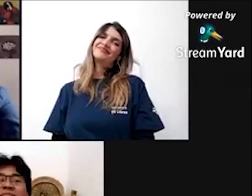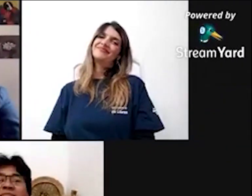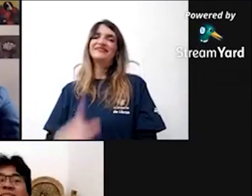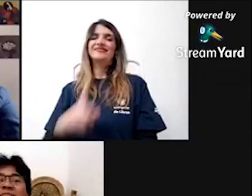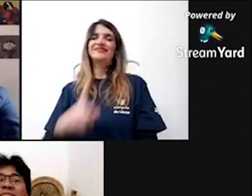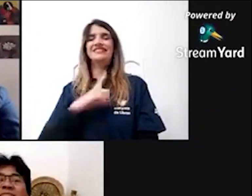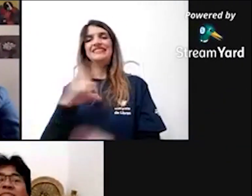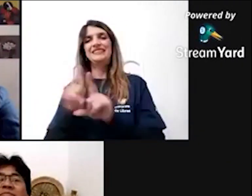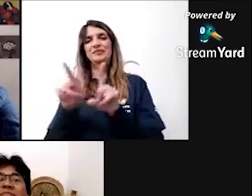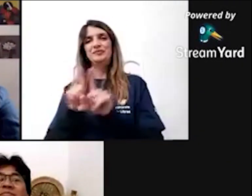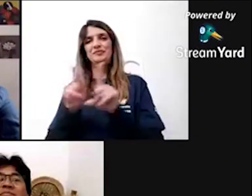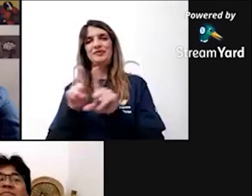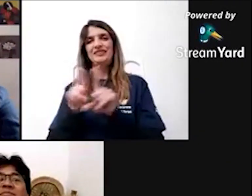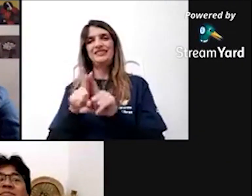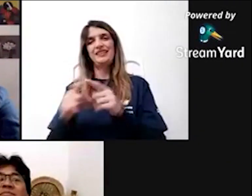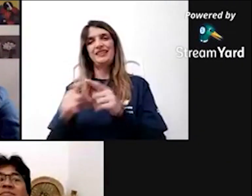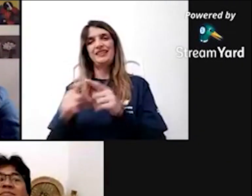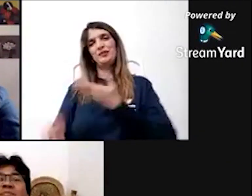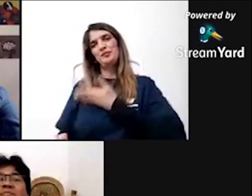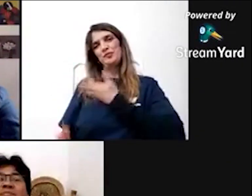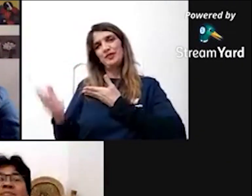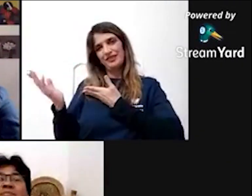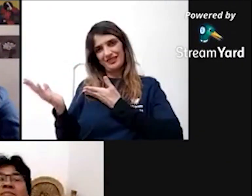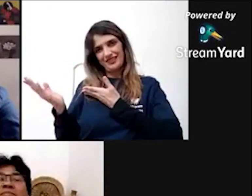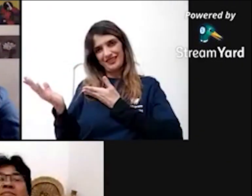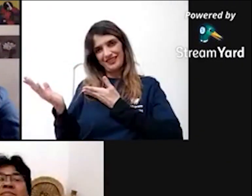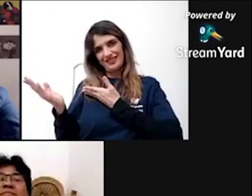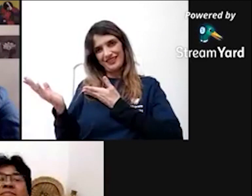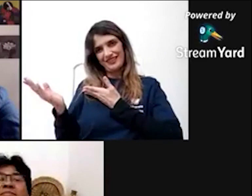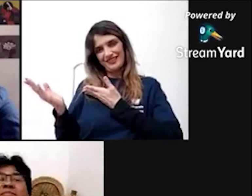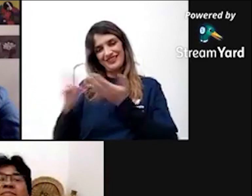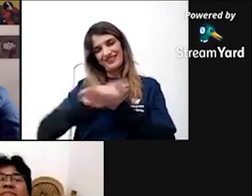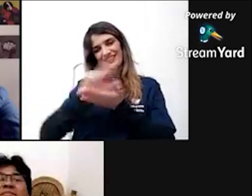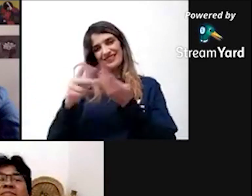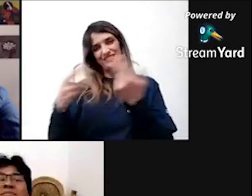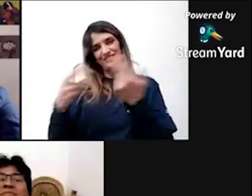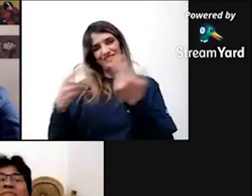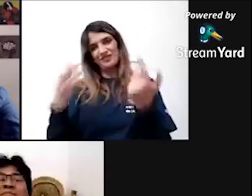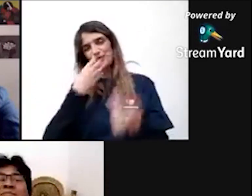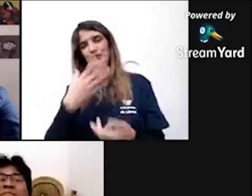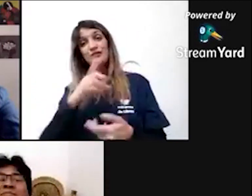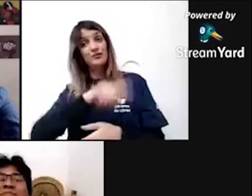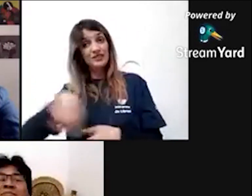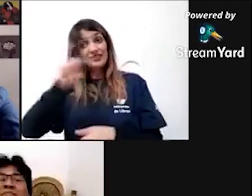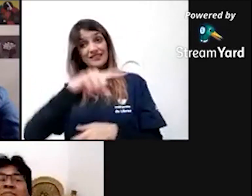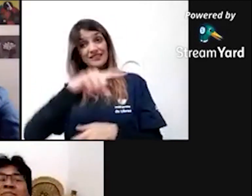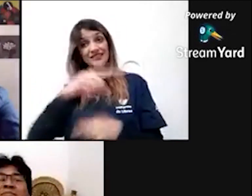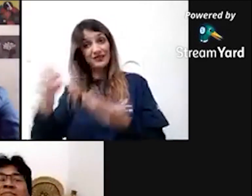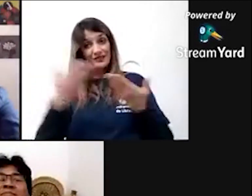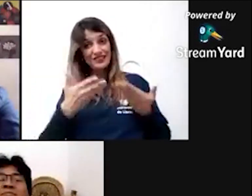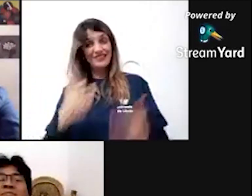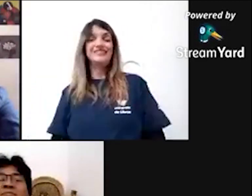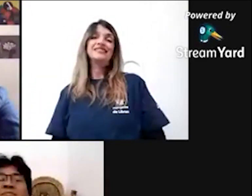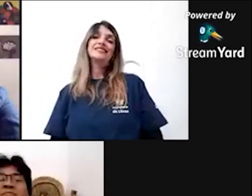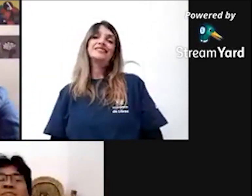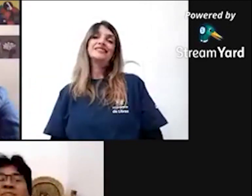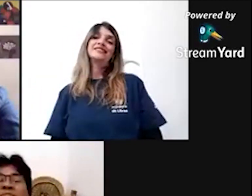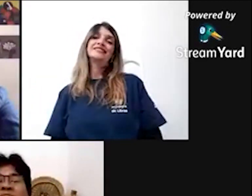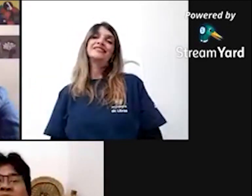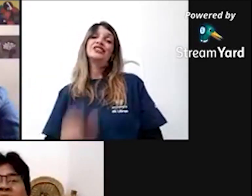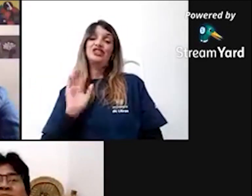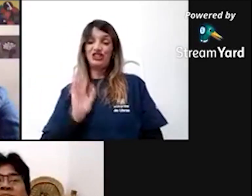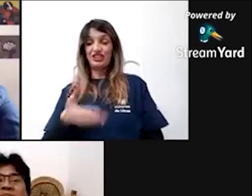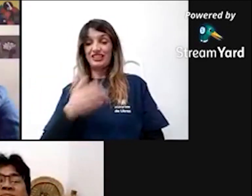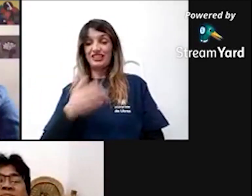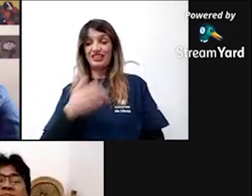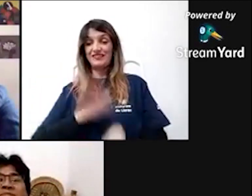o meu blog, né? O blog também tem coisas bacanas. Bom, estão todos convidados, desde já estou fazendo o meu